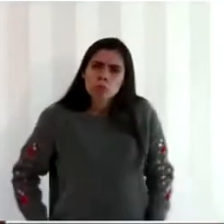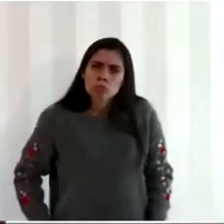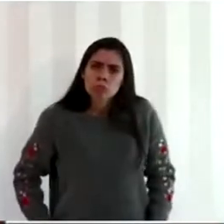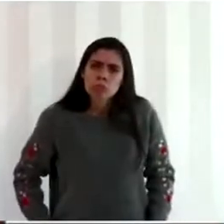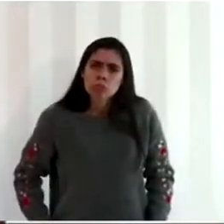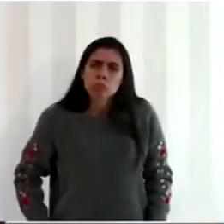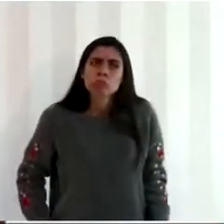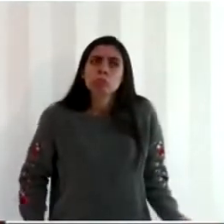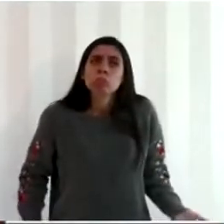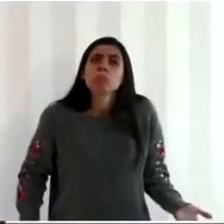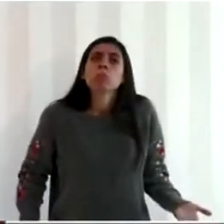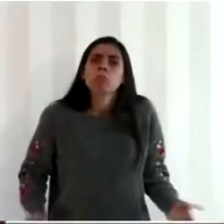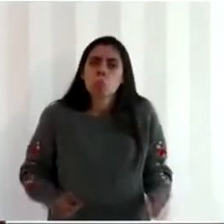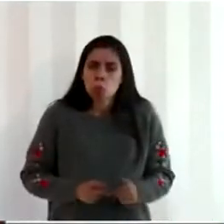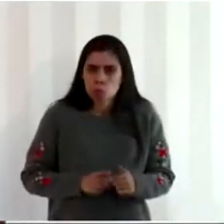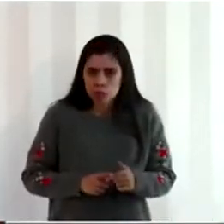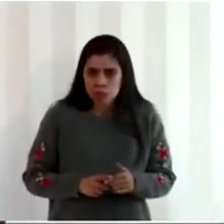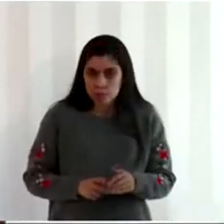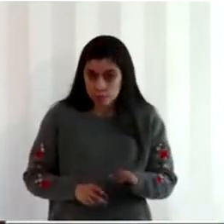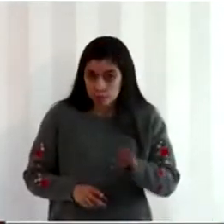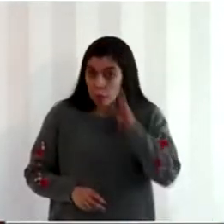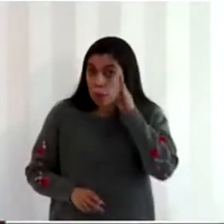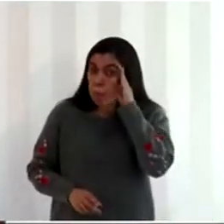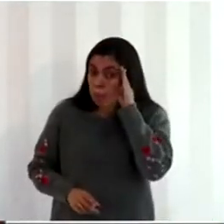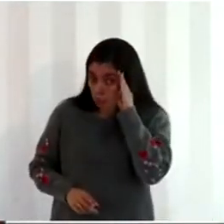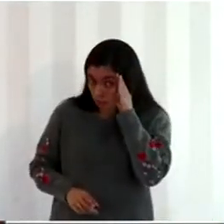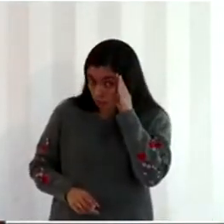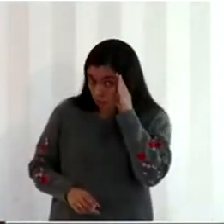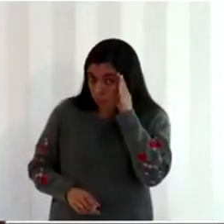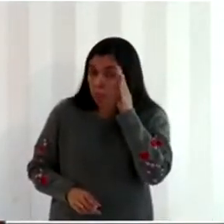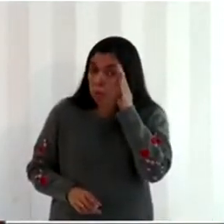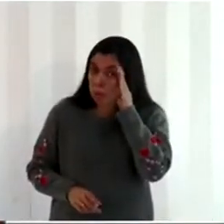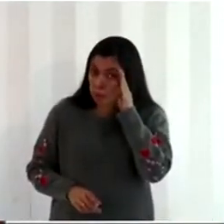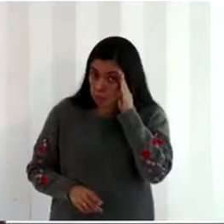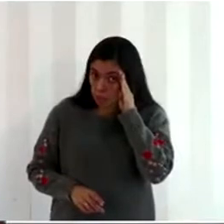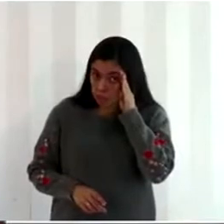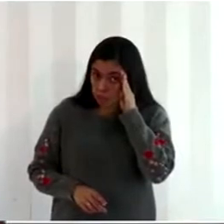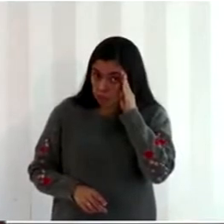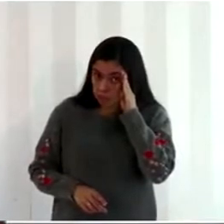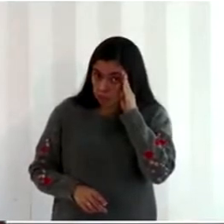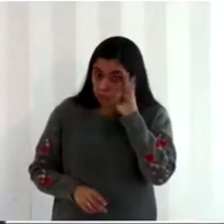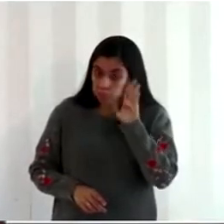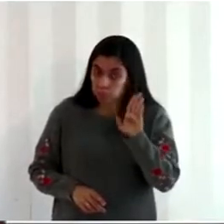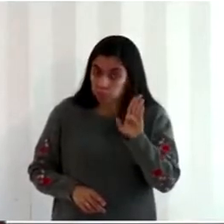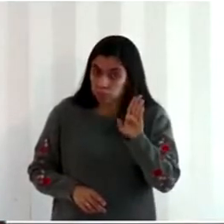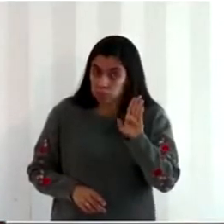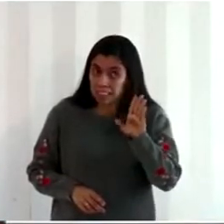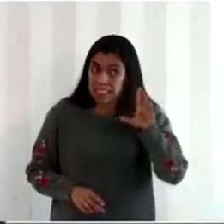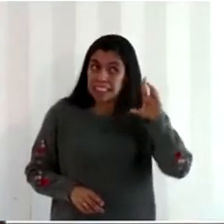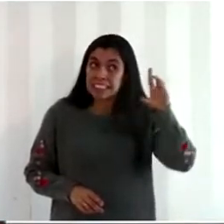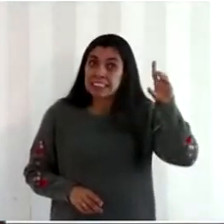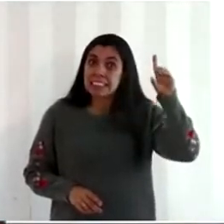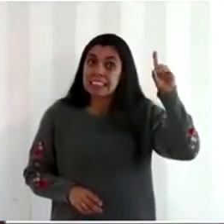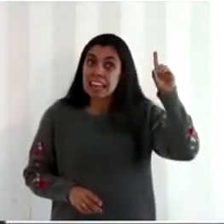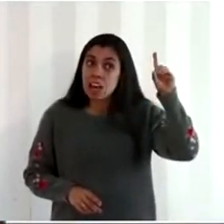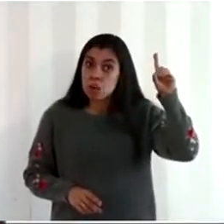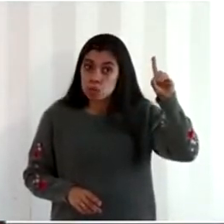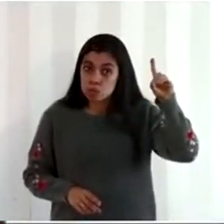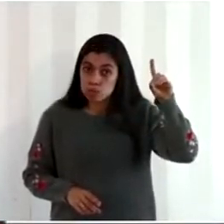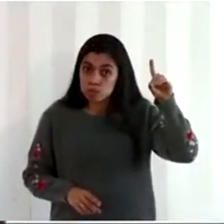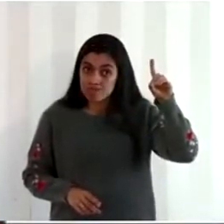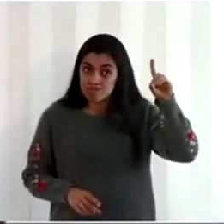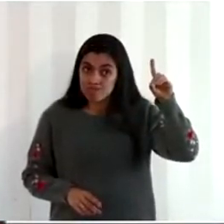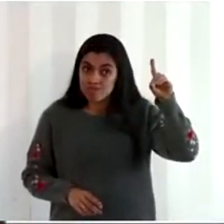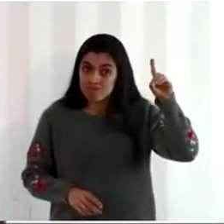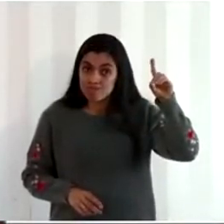bíblicos, não buscam uma vida de santidade e de obediência, sentirão também o peso da mão de Deus. E Deus faz